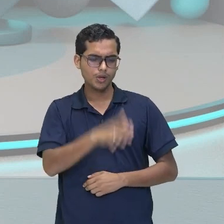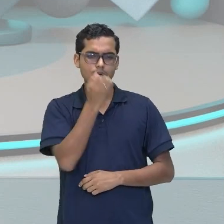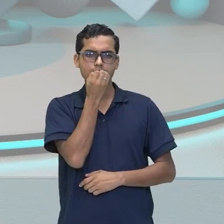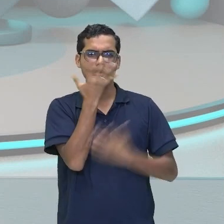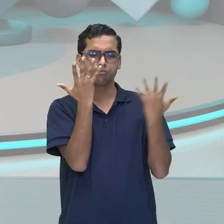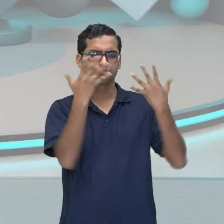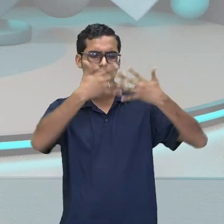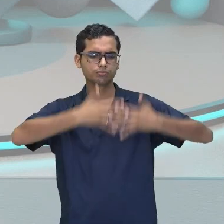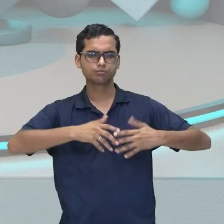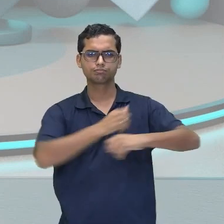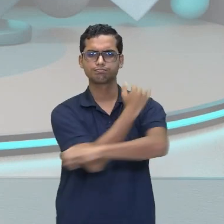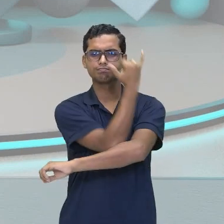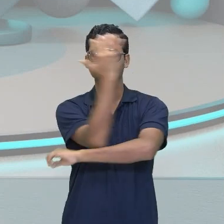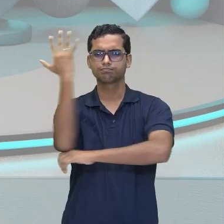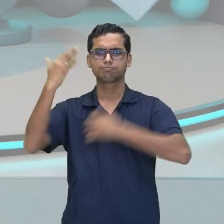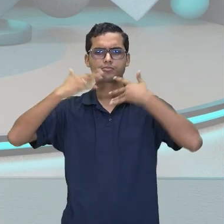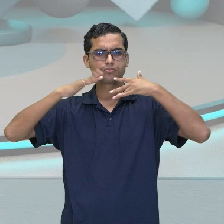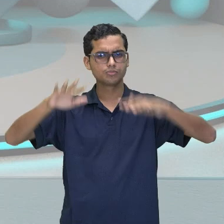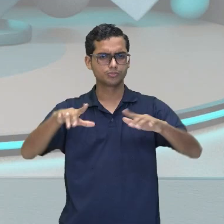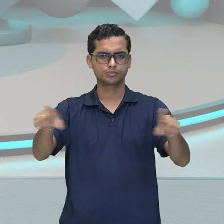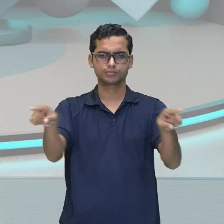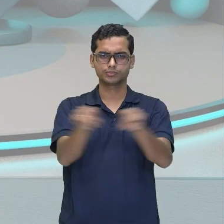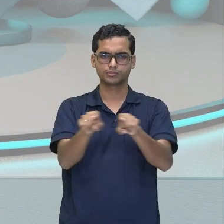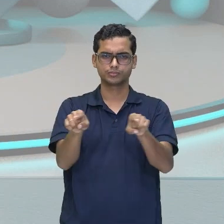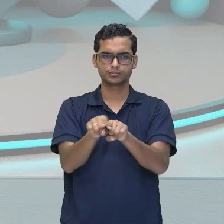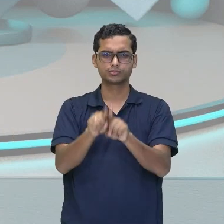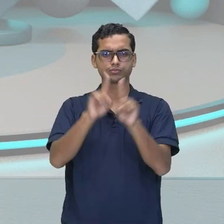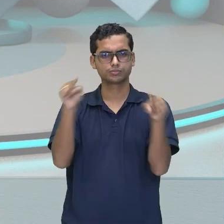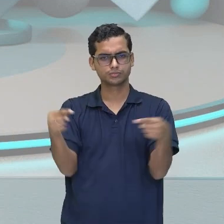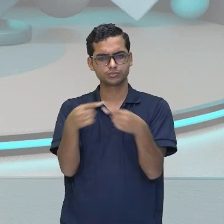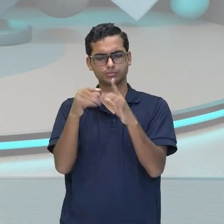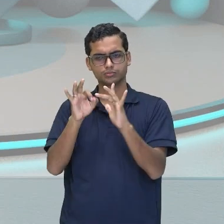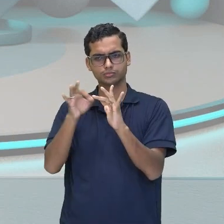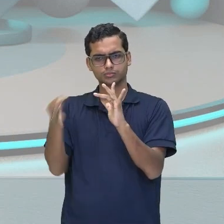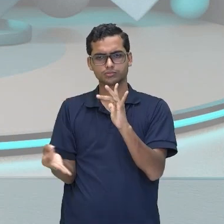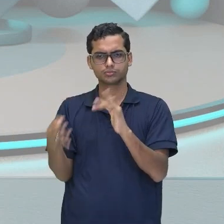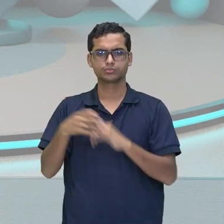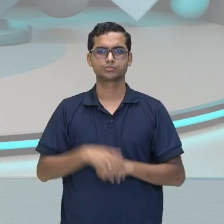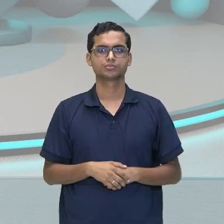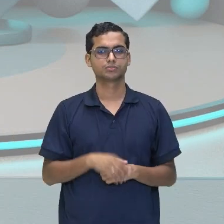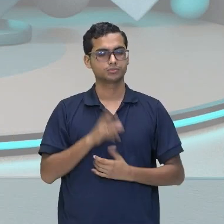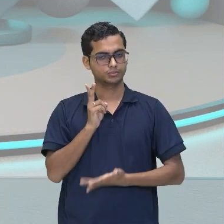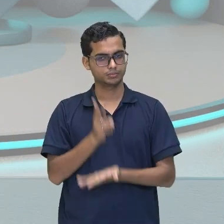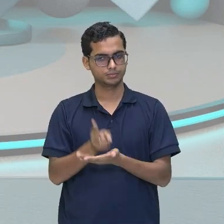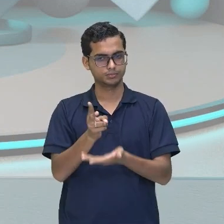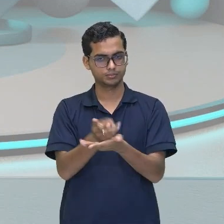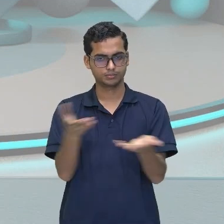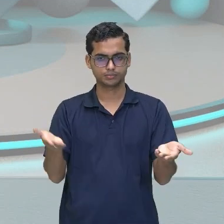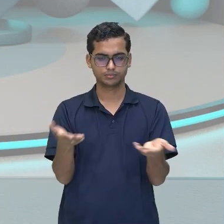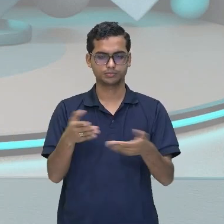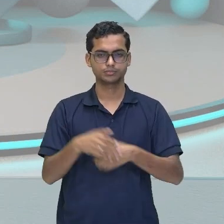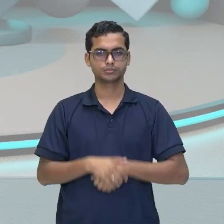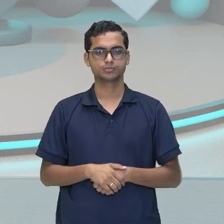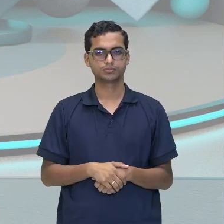natureza. Tem muito a ver com o arcadismo, tá? E continuando, temos também jogo de